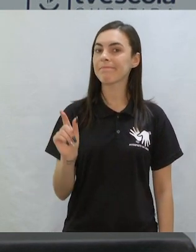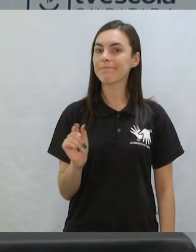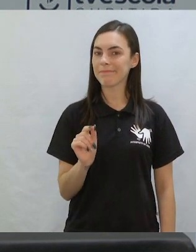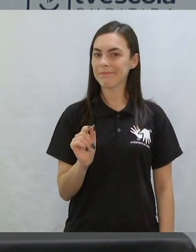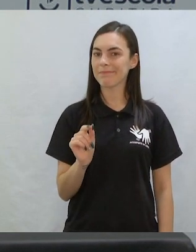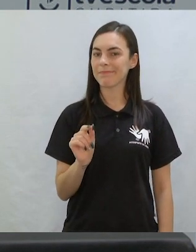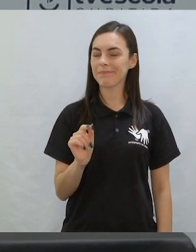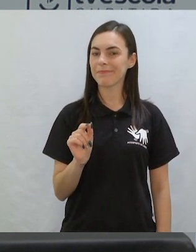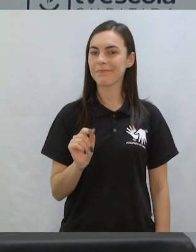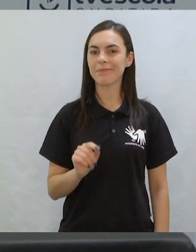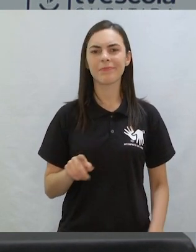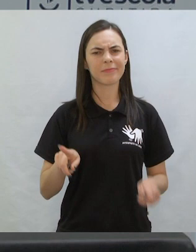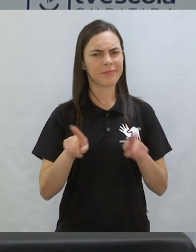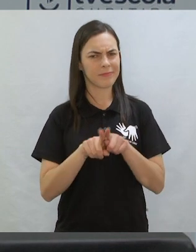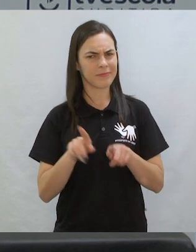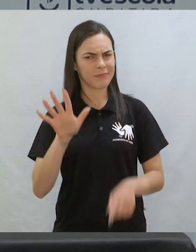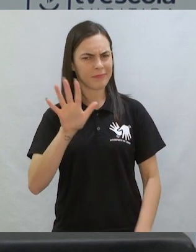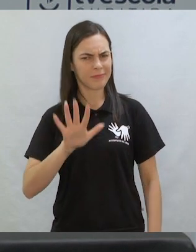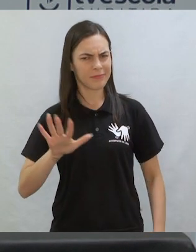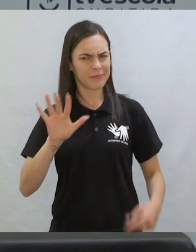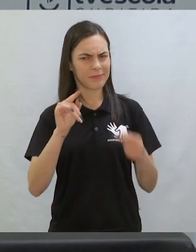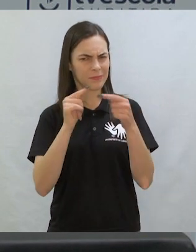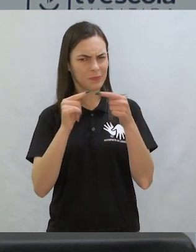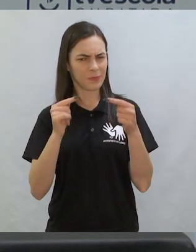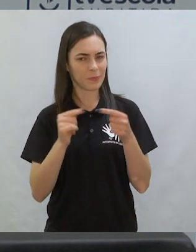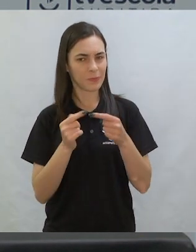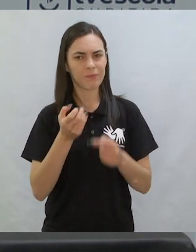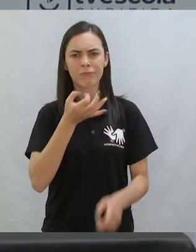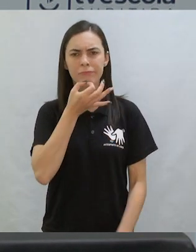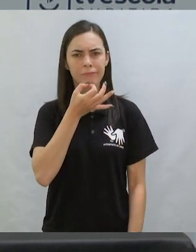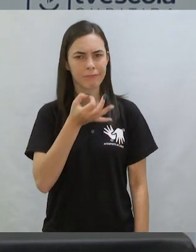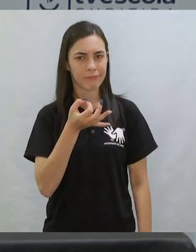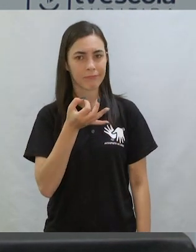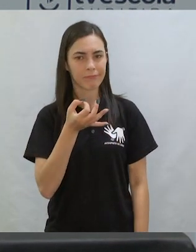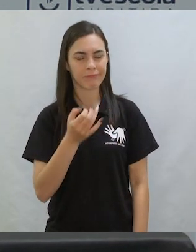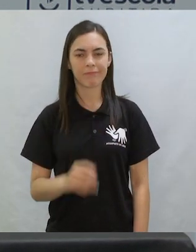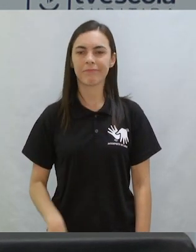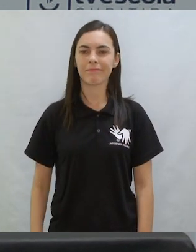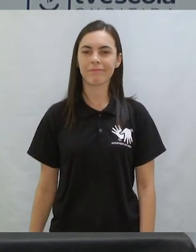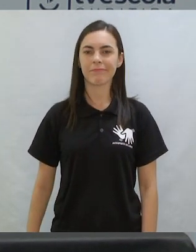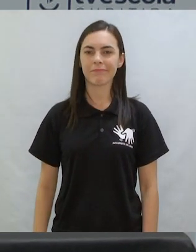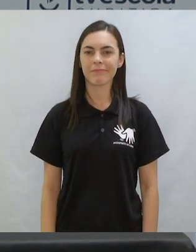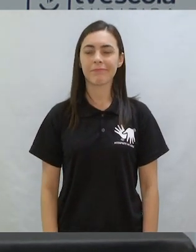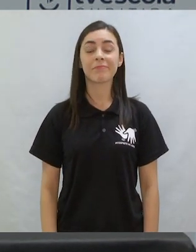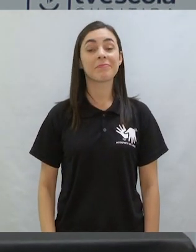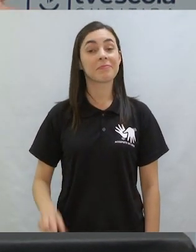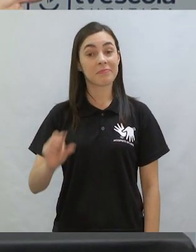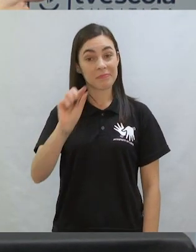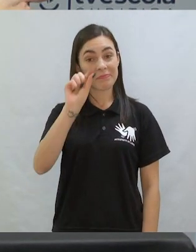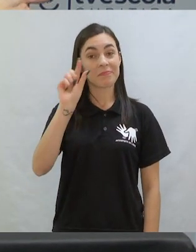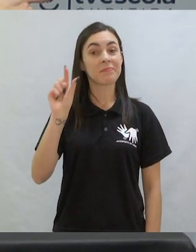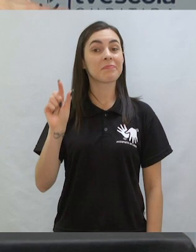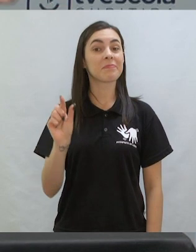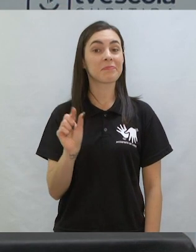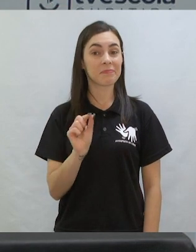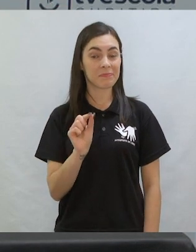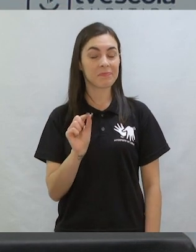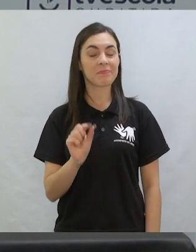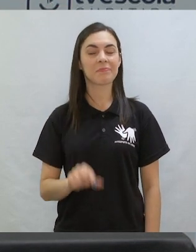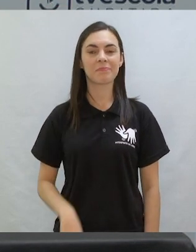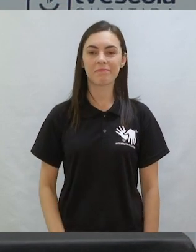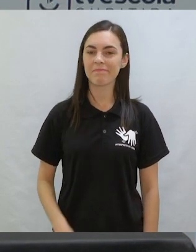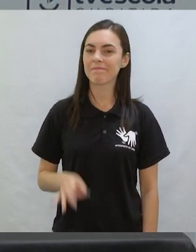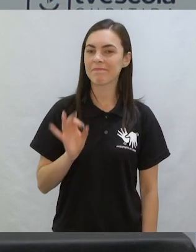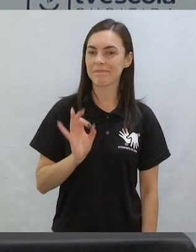lua. É a mesma da imagem. O que vocês acham? Vejam lá. É a